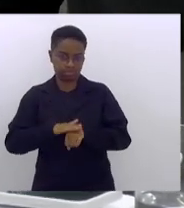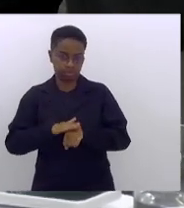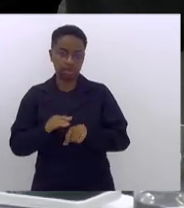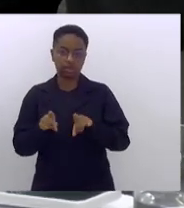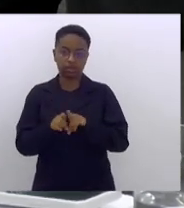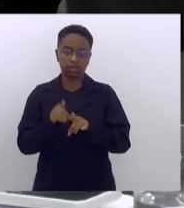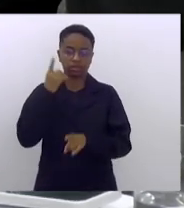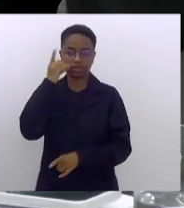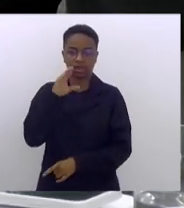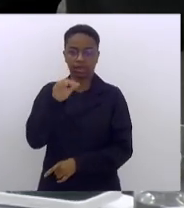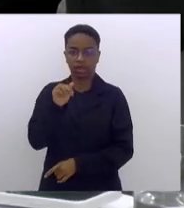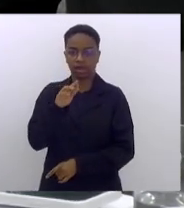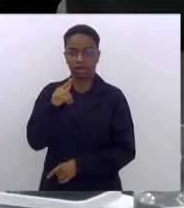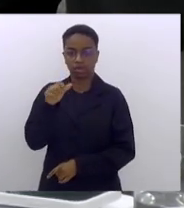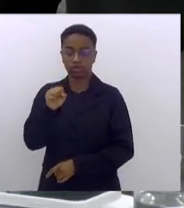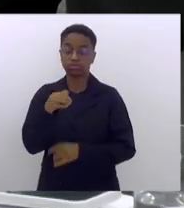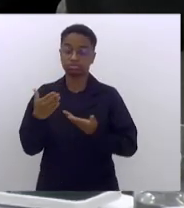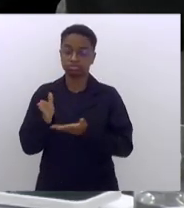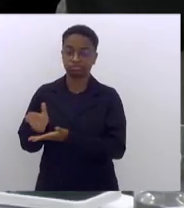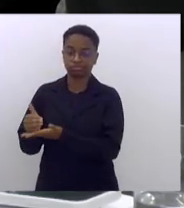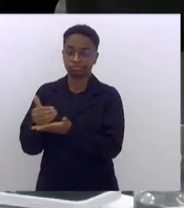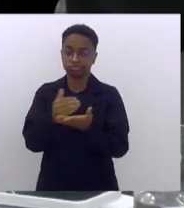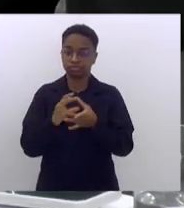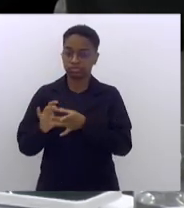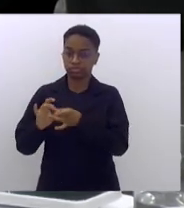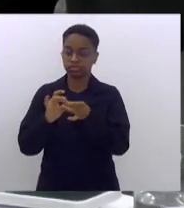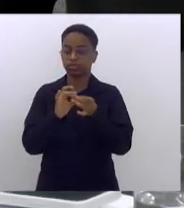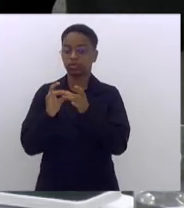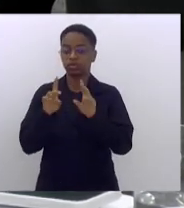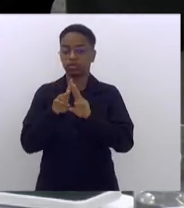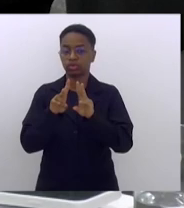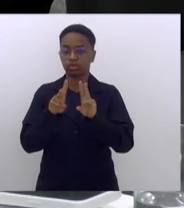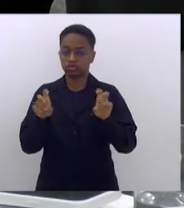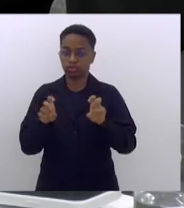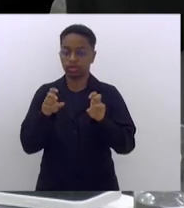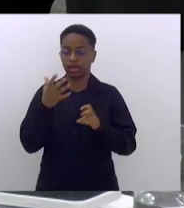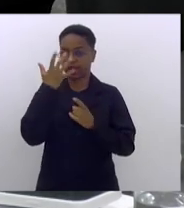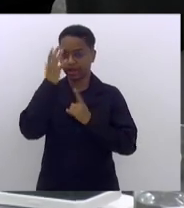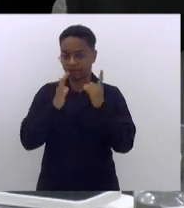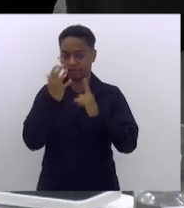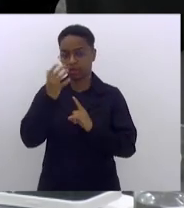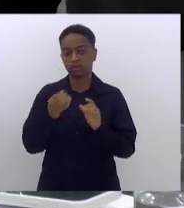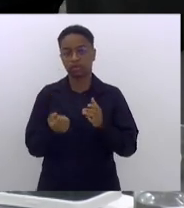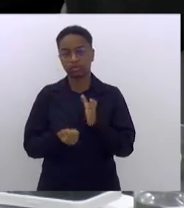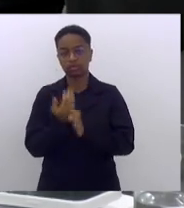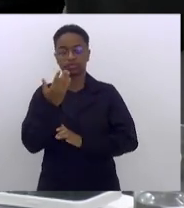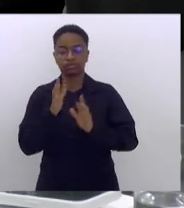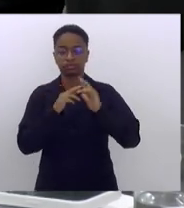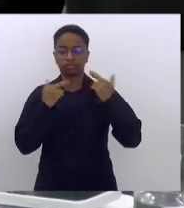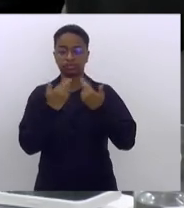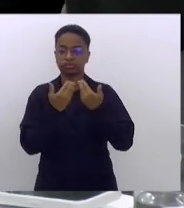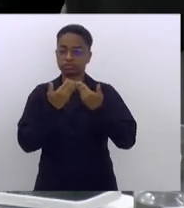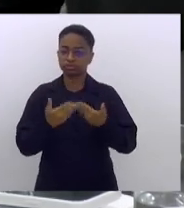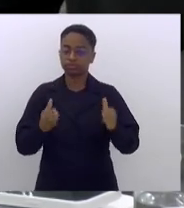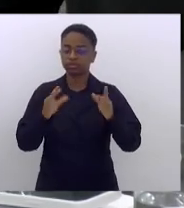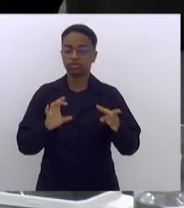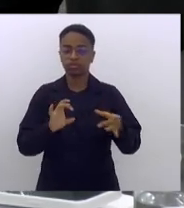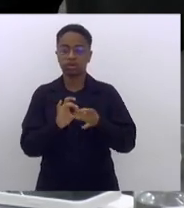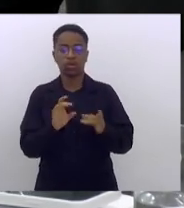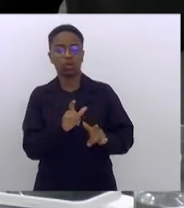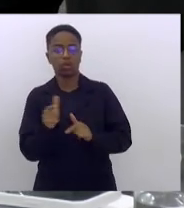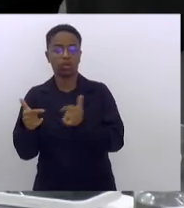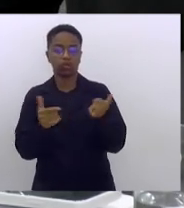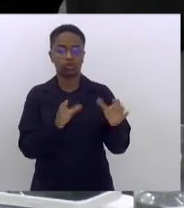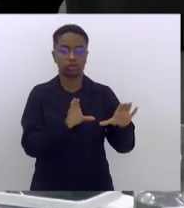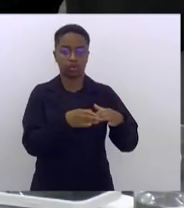Carlos Macedo, e aí juntamos todos os projetos que versavam sobre a temática do carnaval e realizamos a audiência pública em conjunta com outras comissões. Então, propor